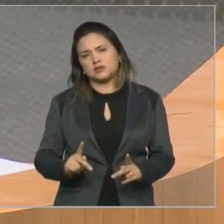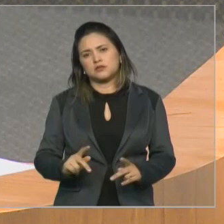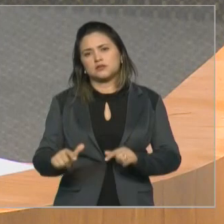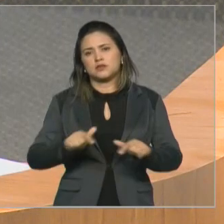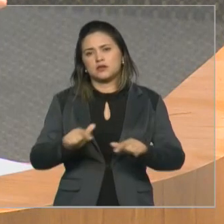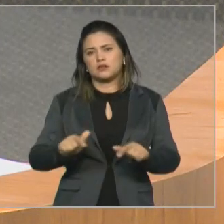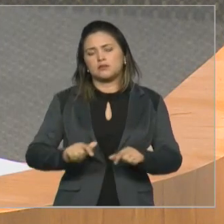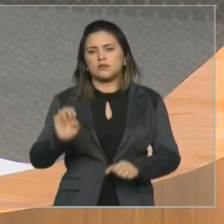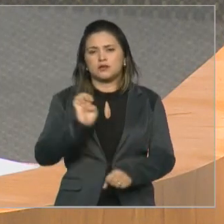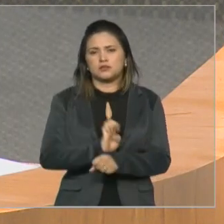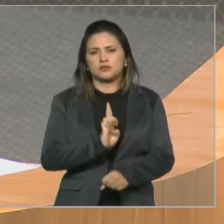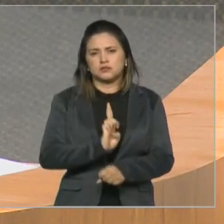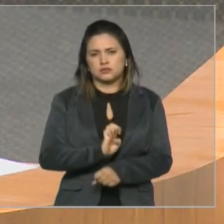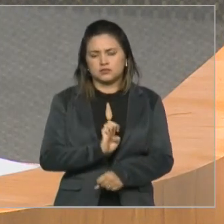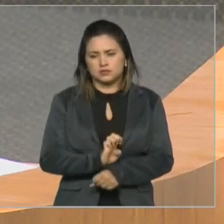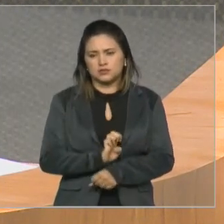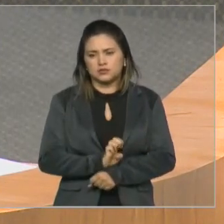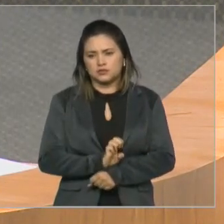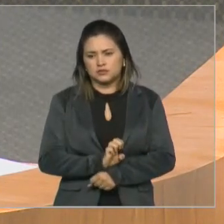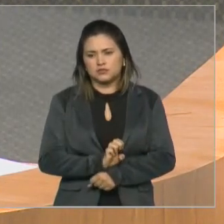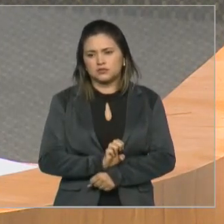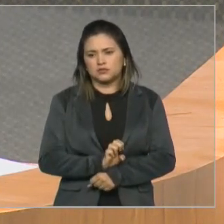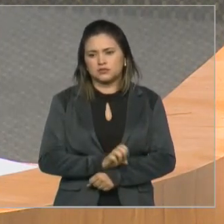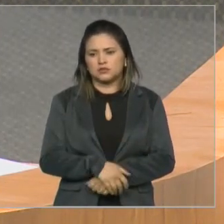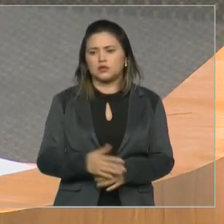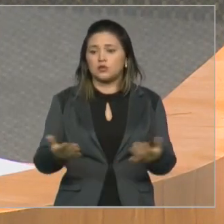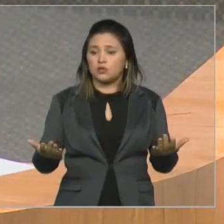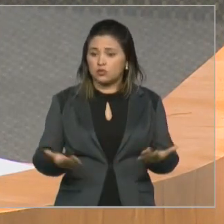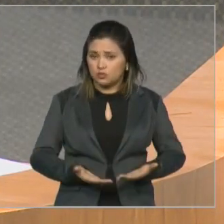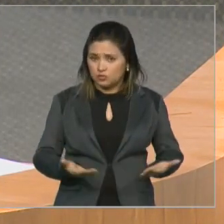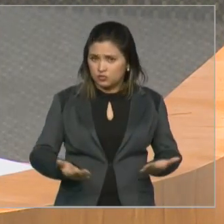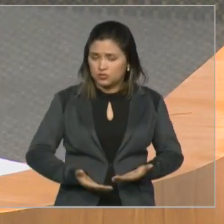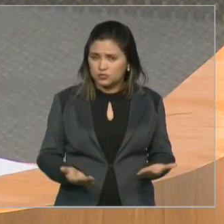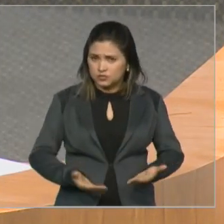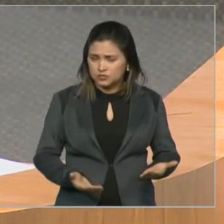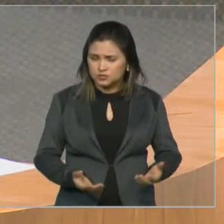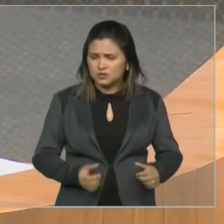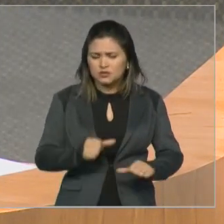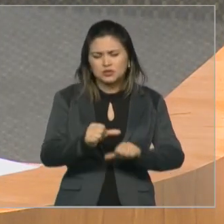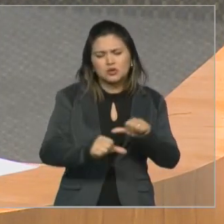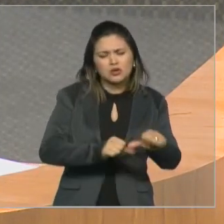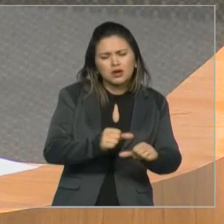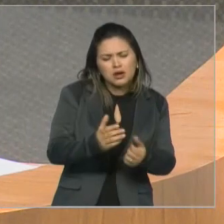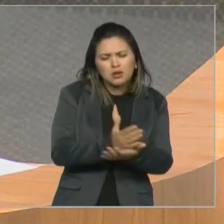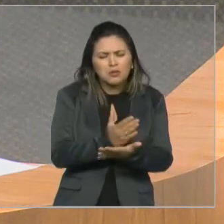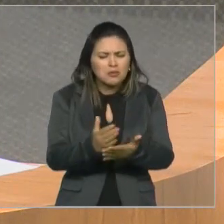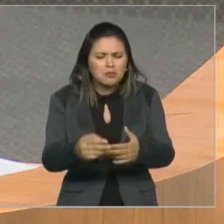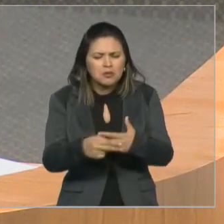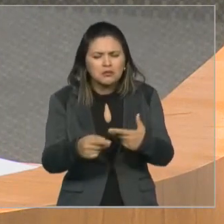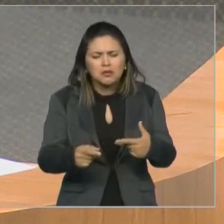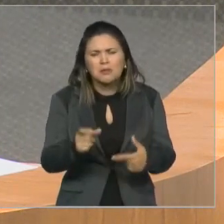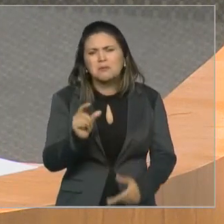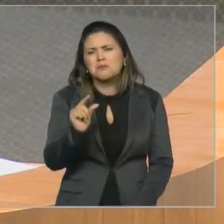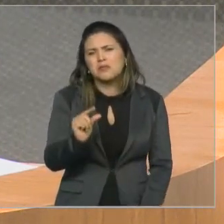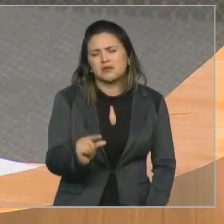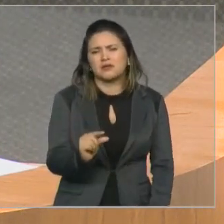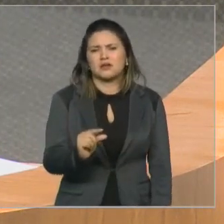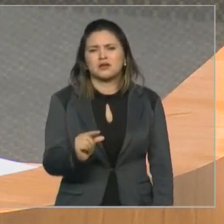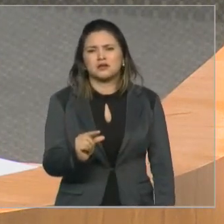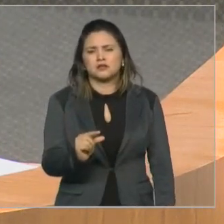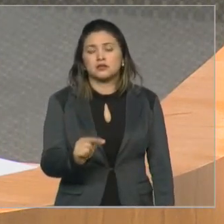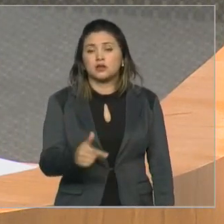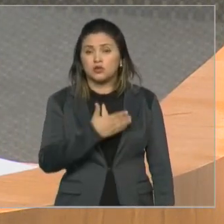Estado, com diárias, com passagens, ela é mínima, diante de um governo que esbanjou o